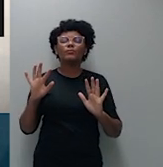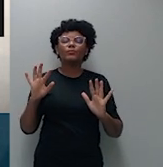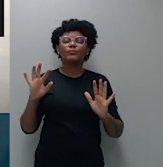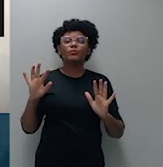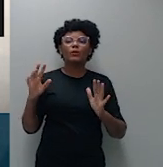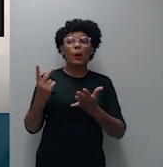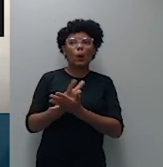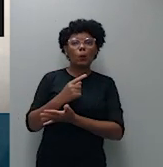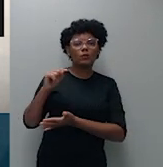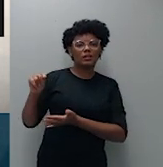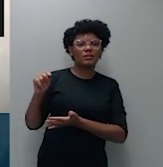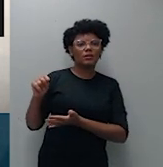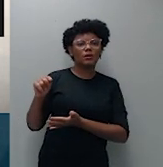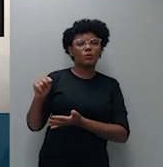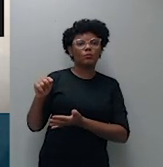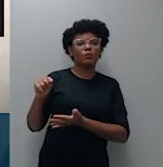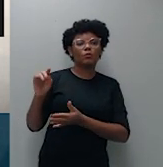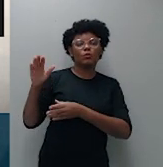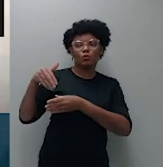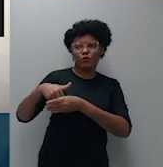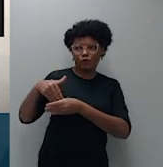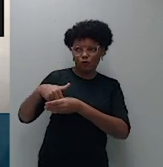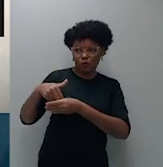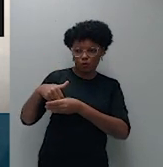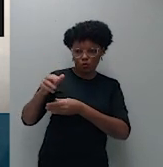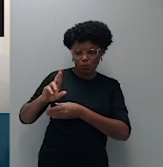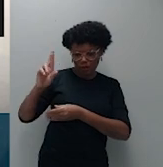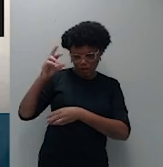o voto do relator